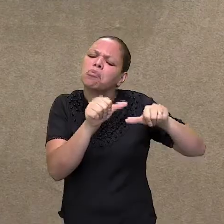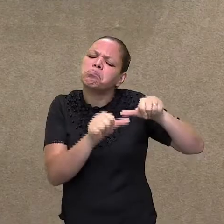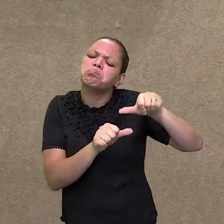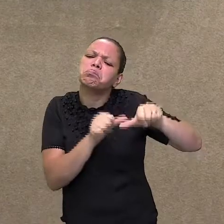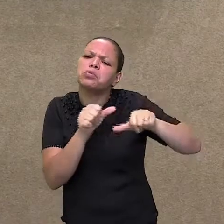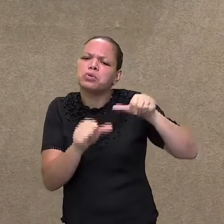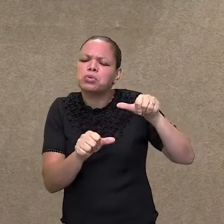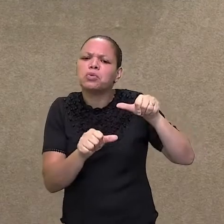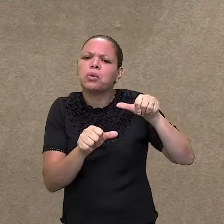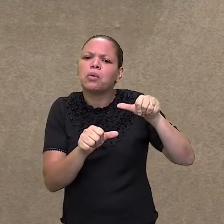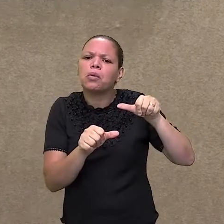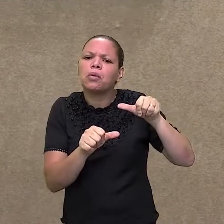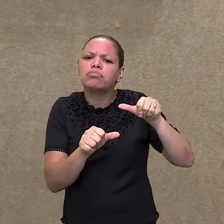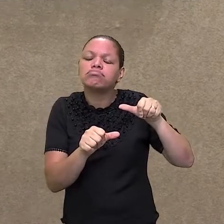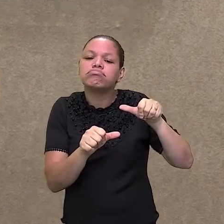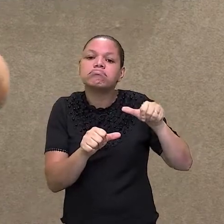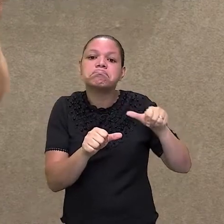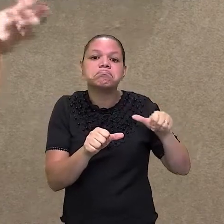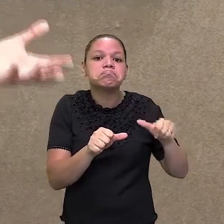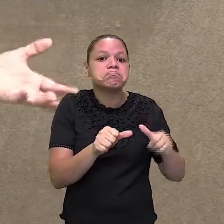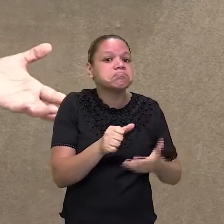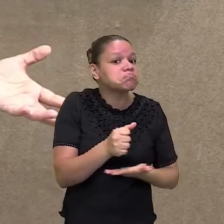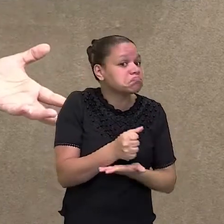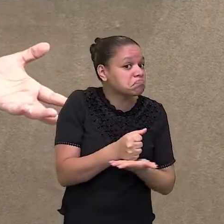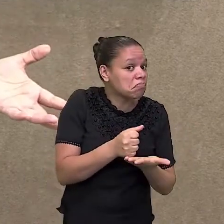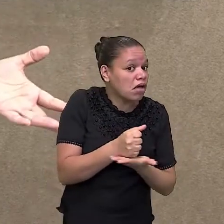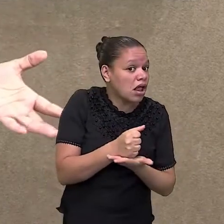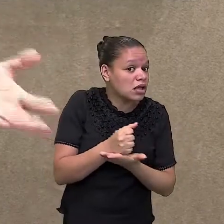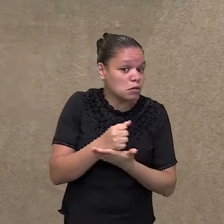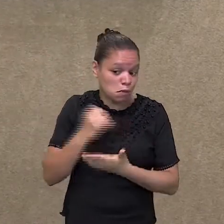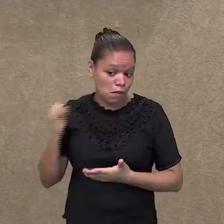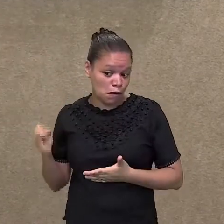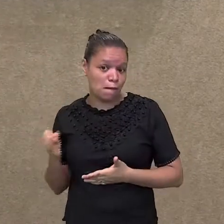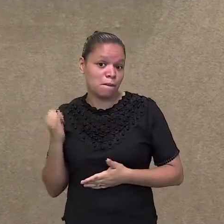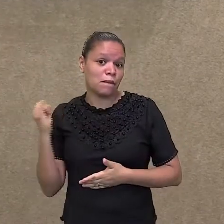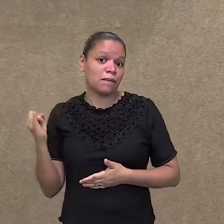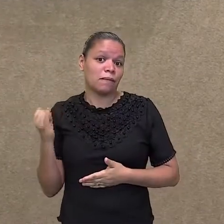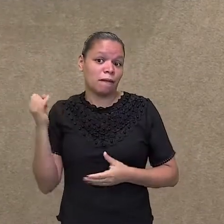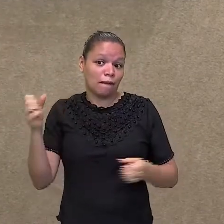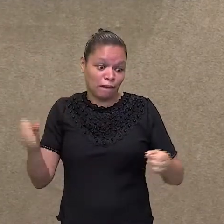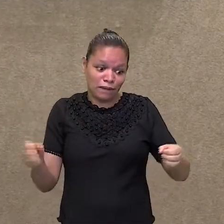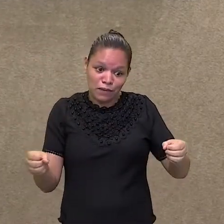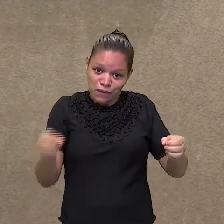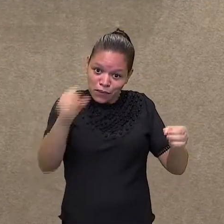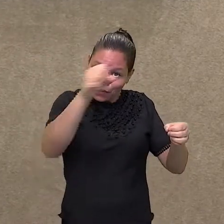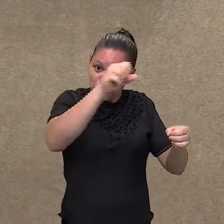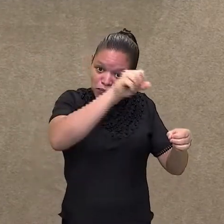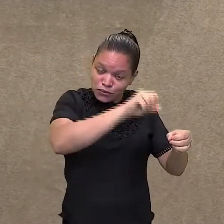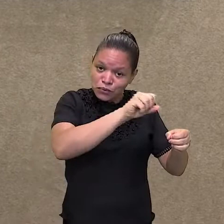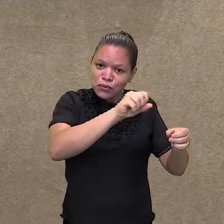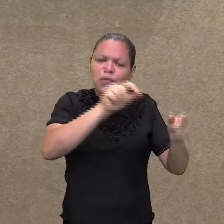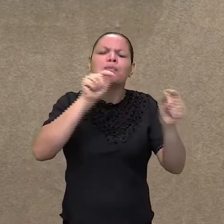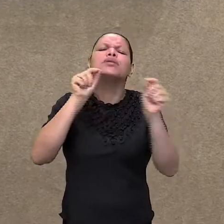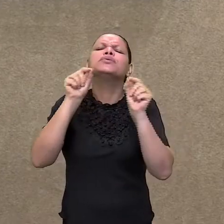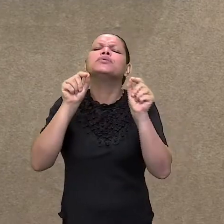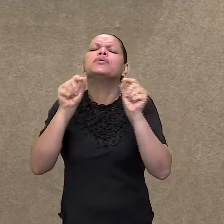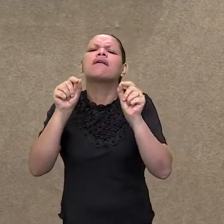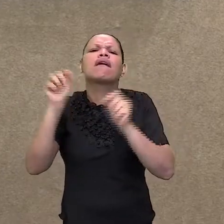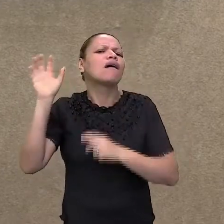base principal é o quê? O suco de uva. E o que fez a transformação?